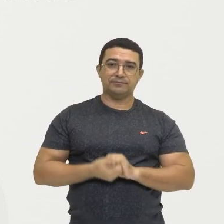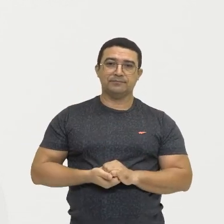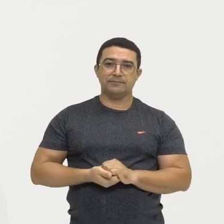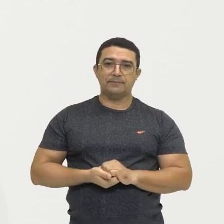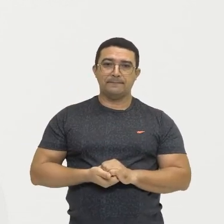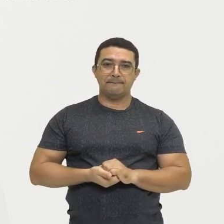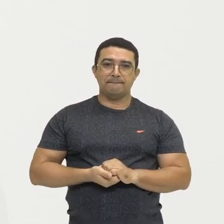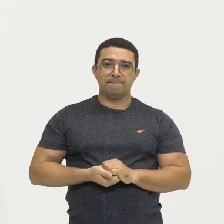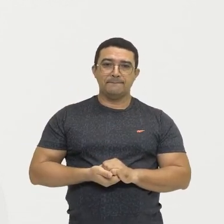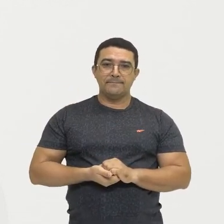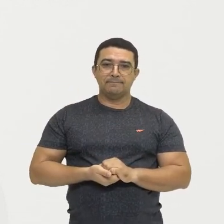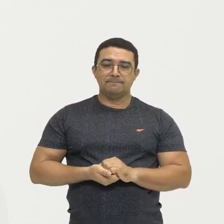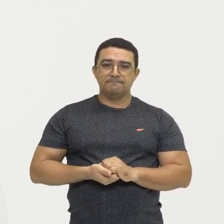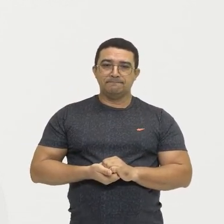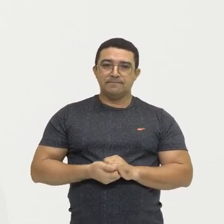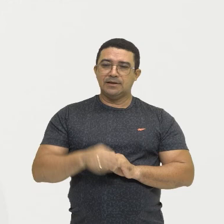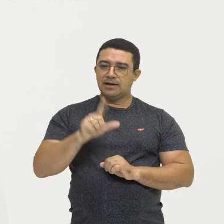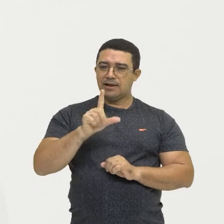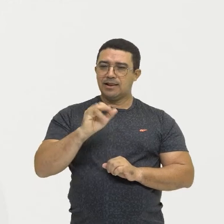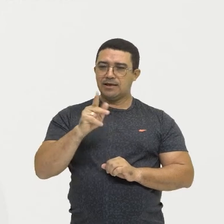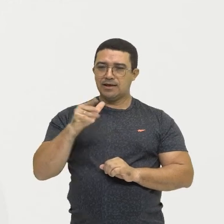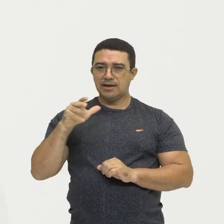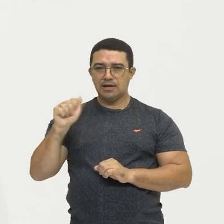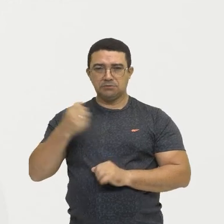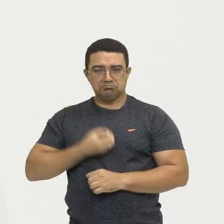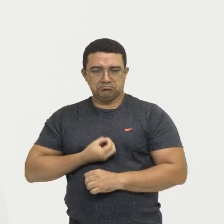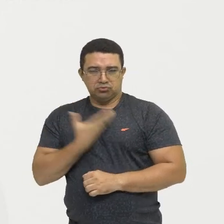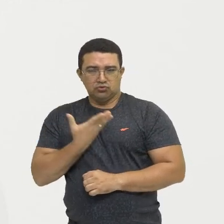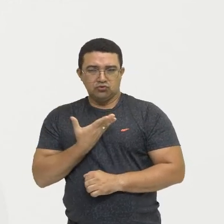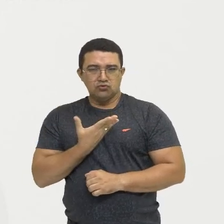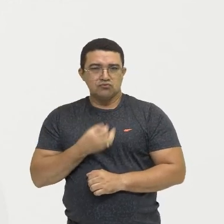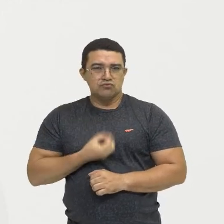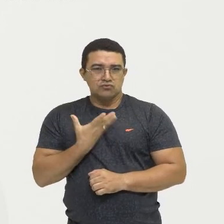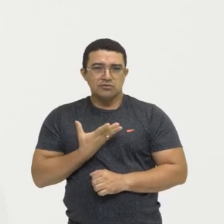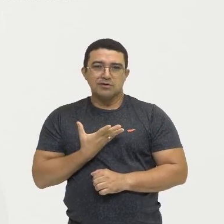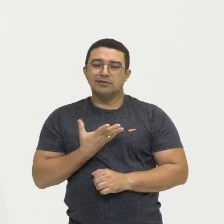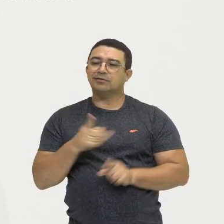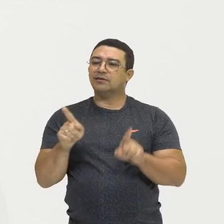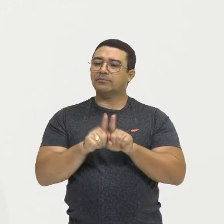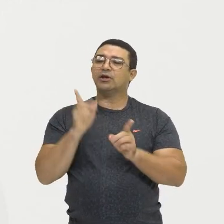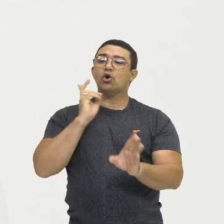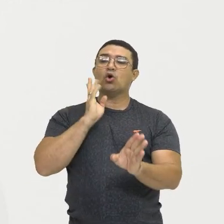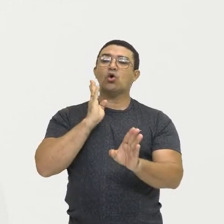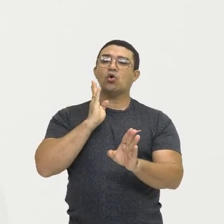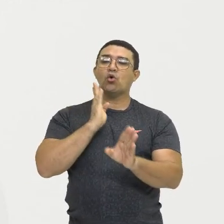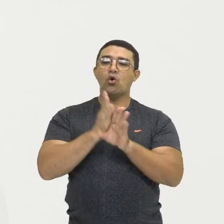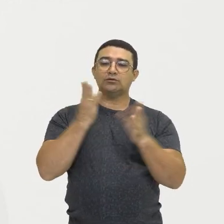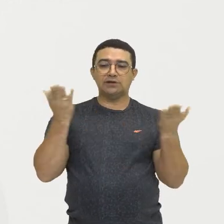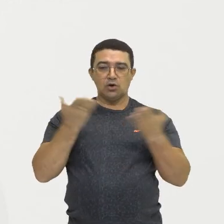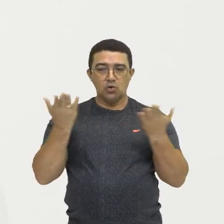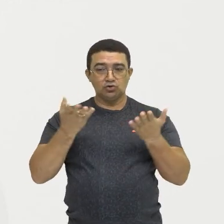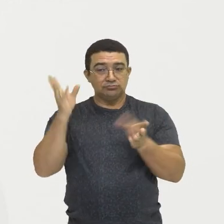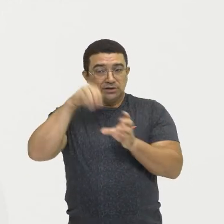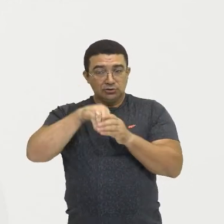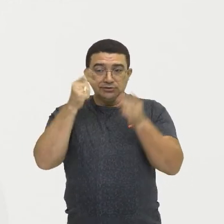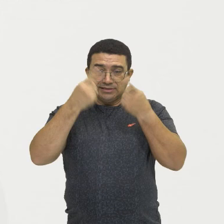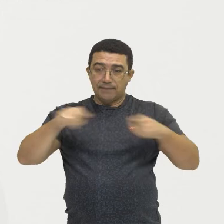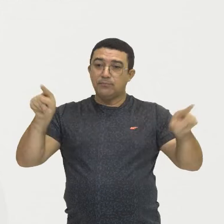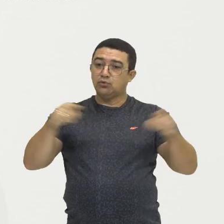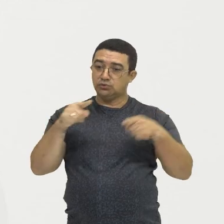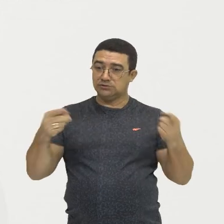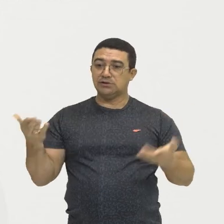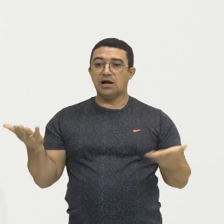da lírica trovadoresca, é essa encontrada nas nossas obras contemporâneas brasileiras, na música contemporânea